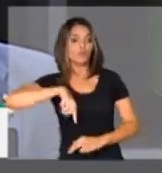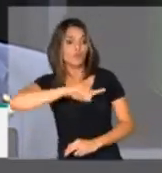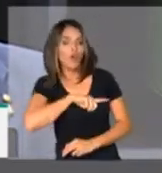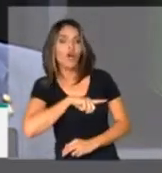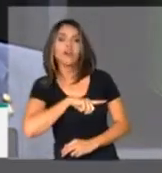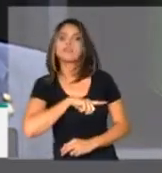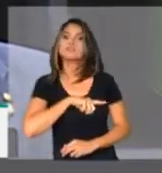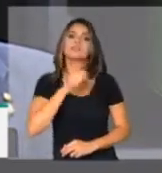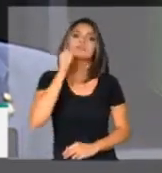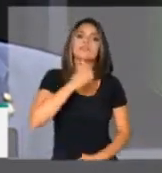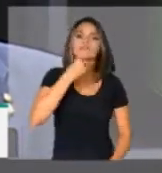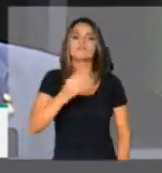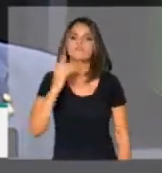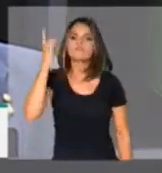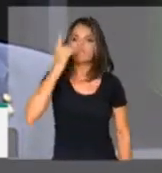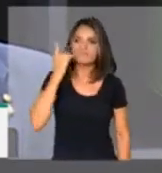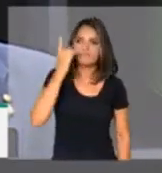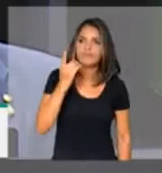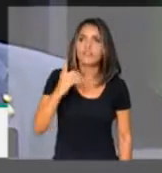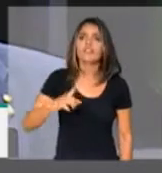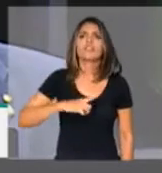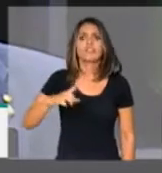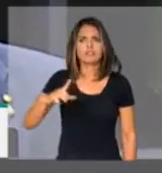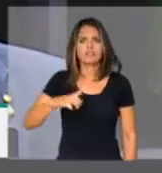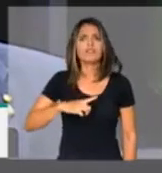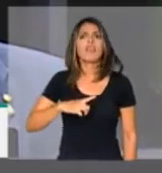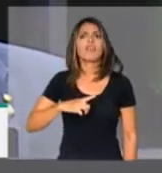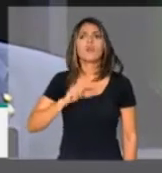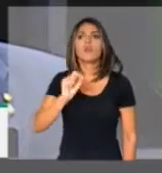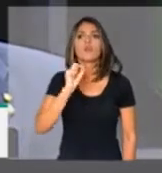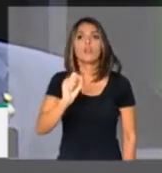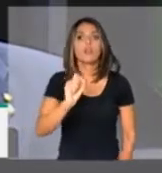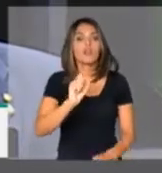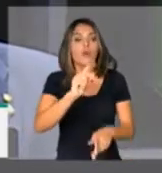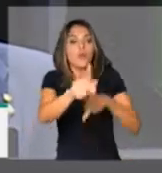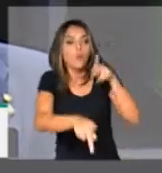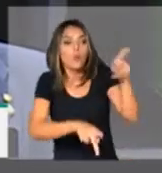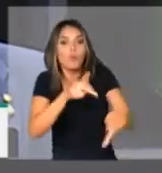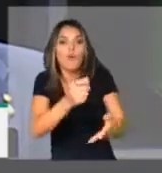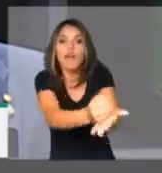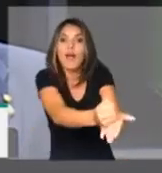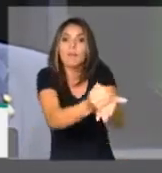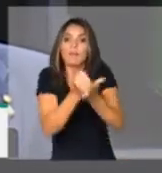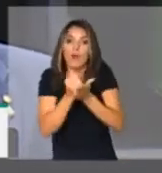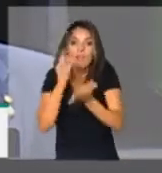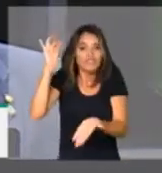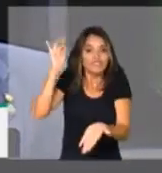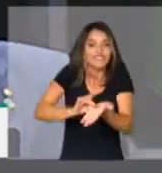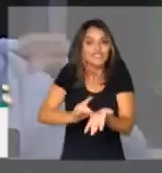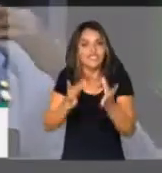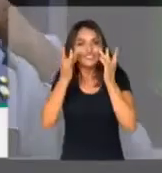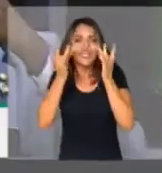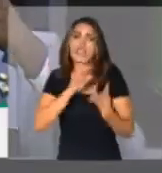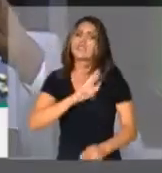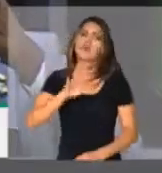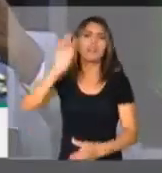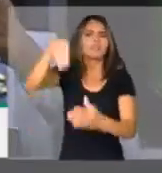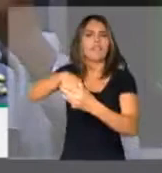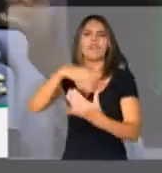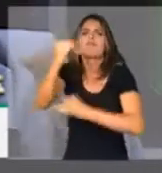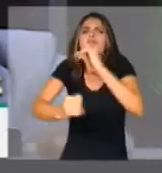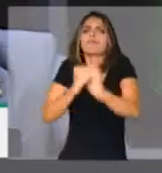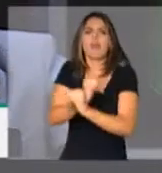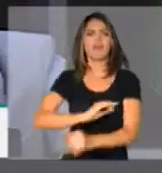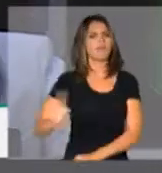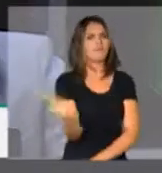deputados e deputadas que têm base social de verdade, não só na internet, que conhece o trabalho